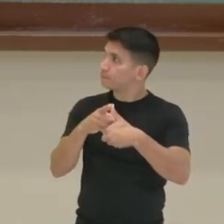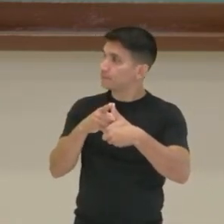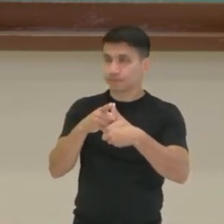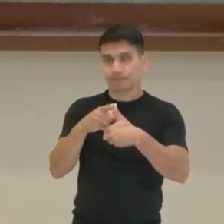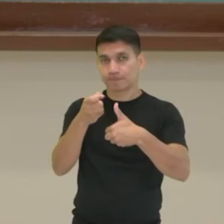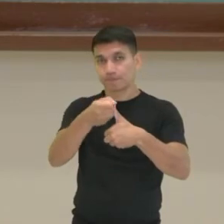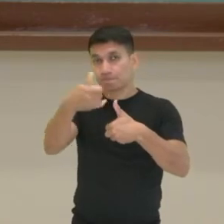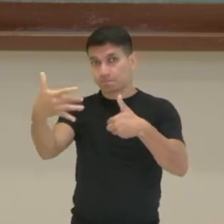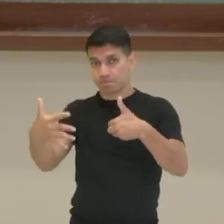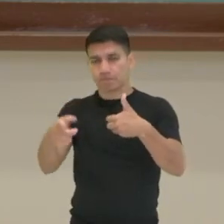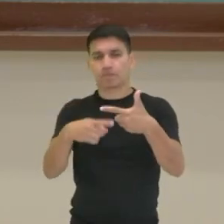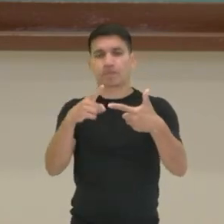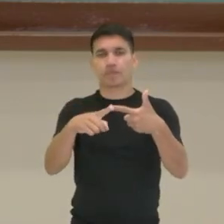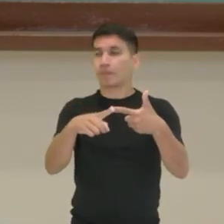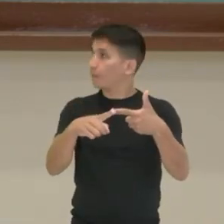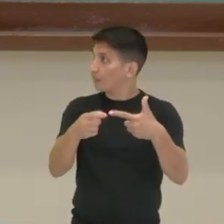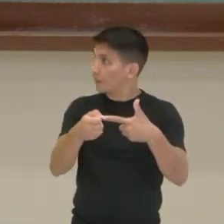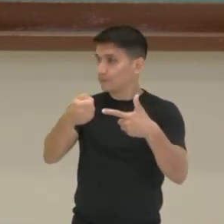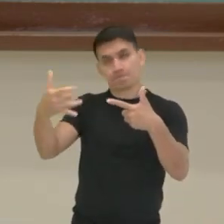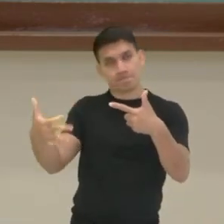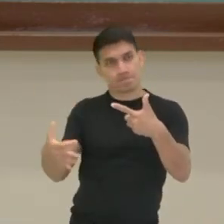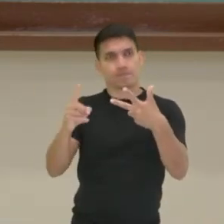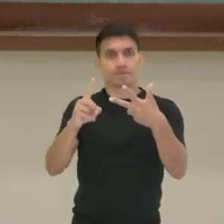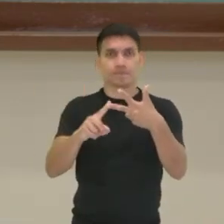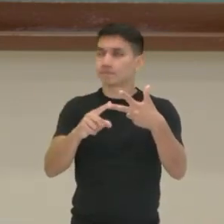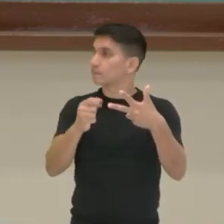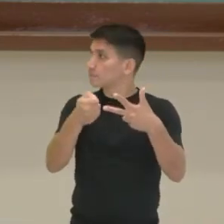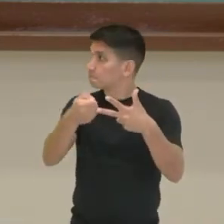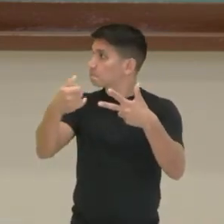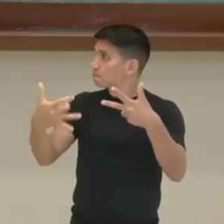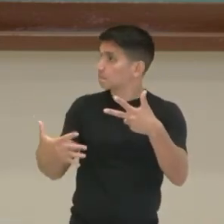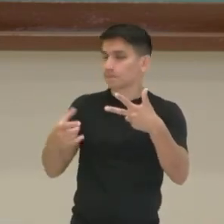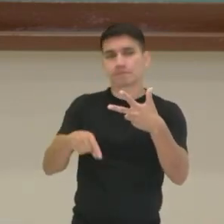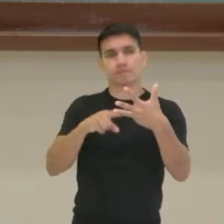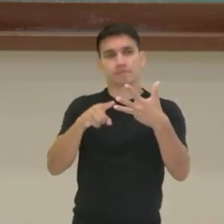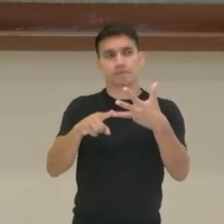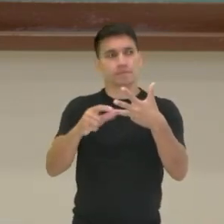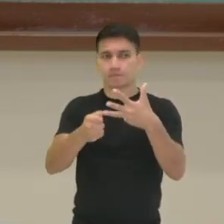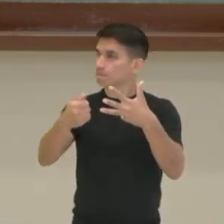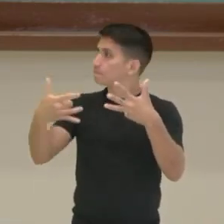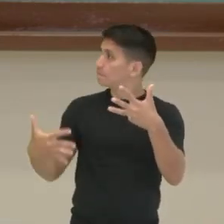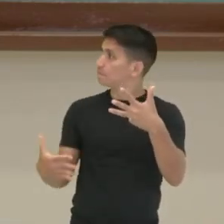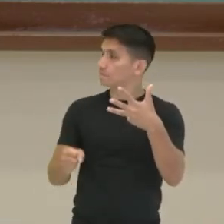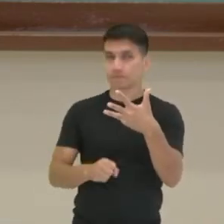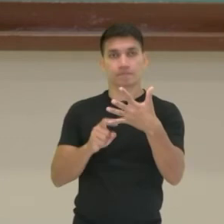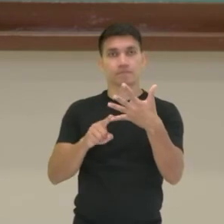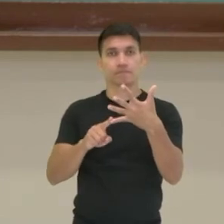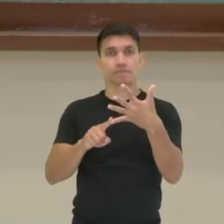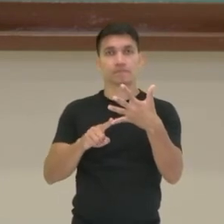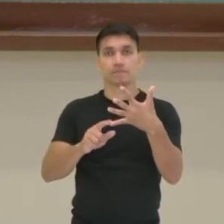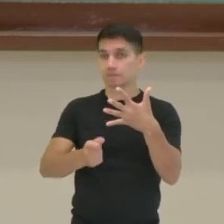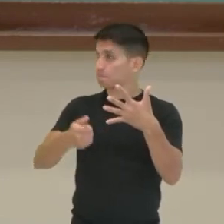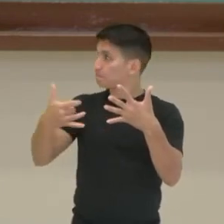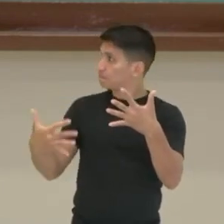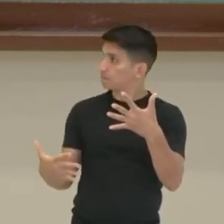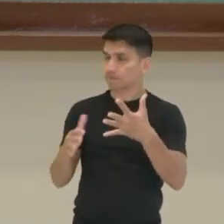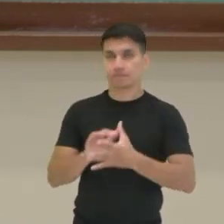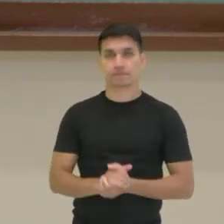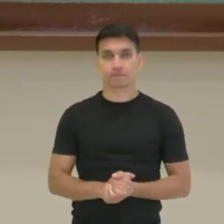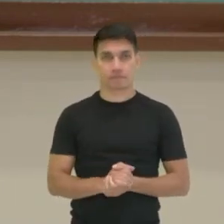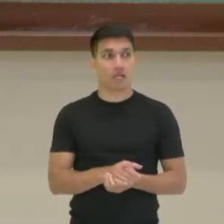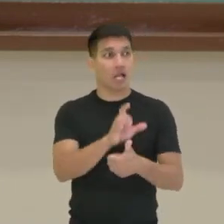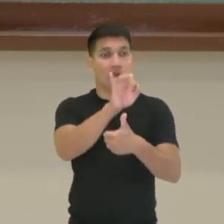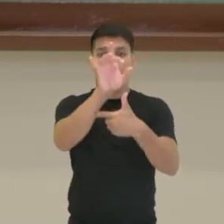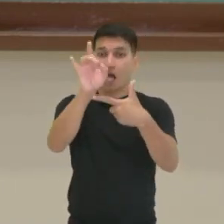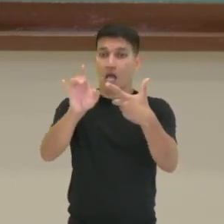aditivas, adversativas, alternativas, conclusivas e explicativas, cada